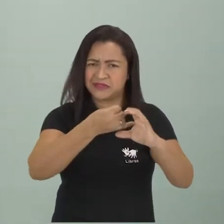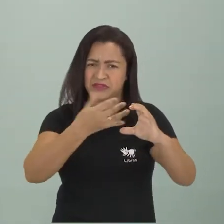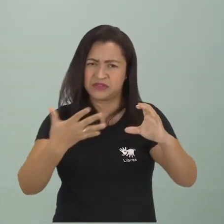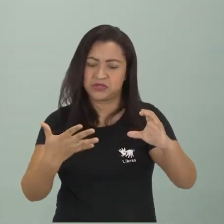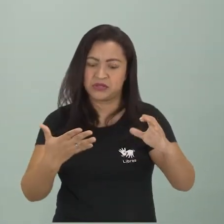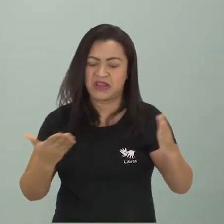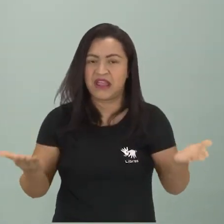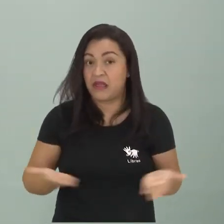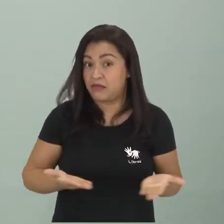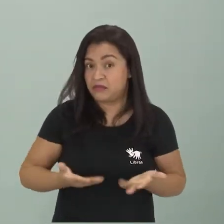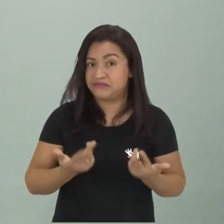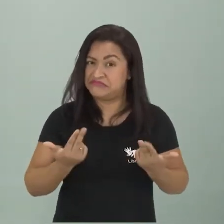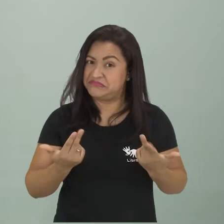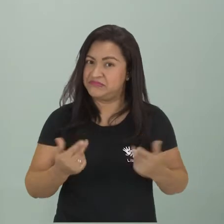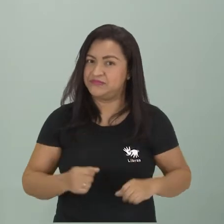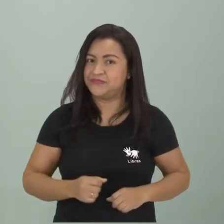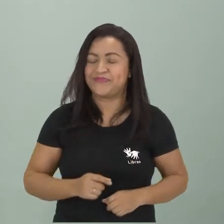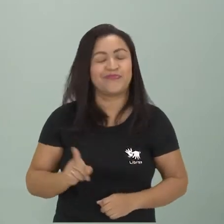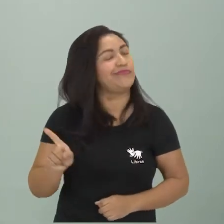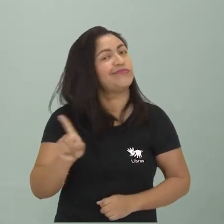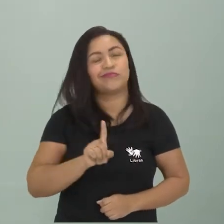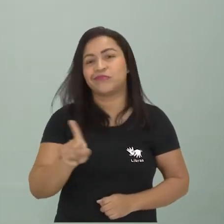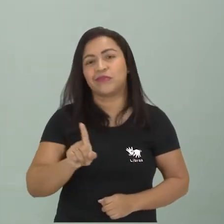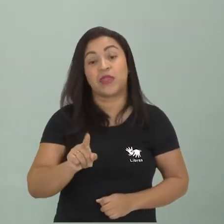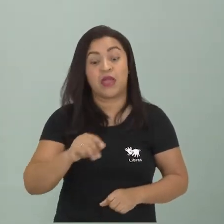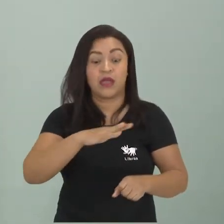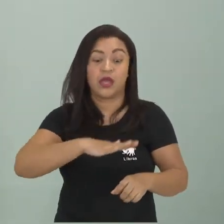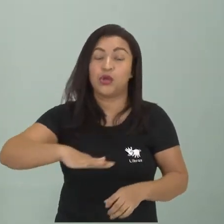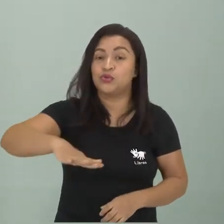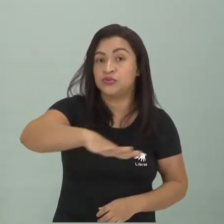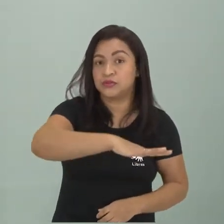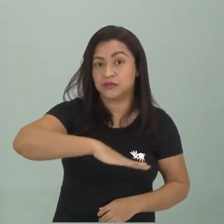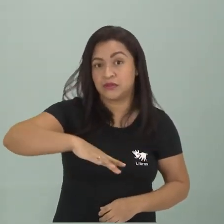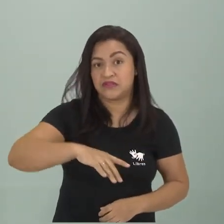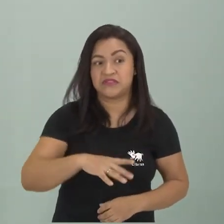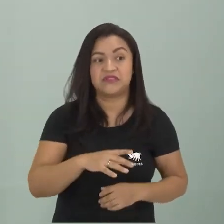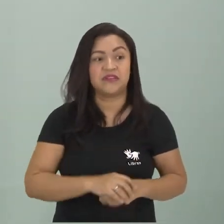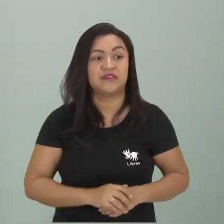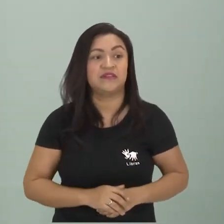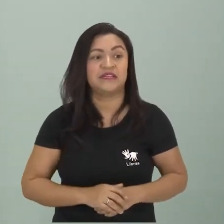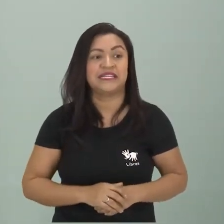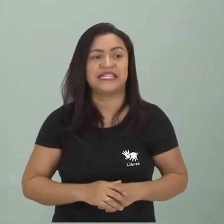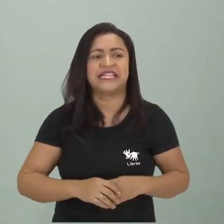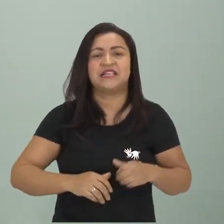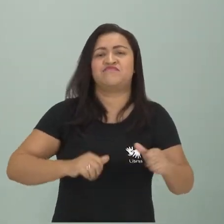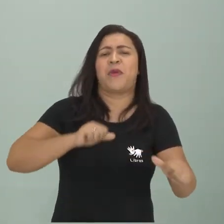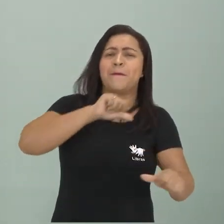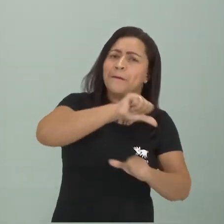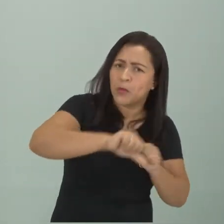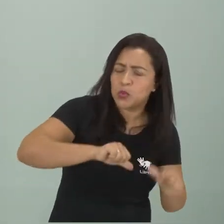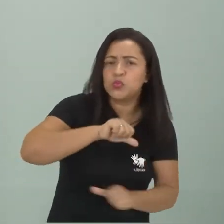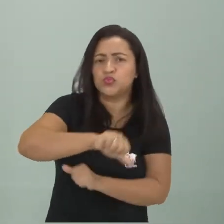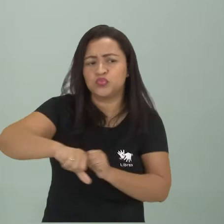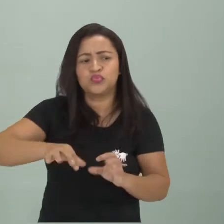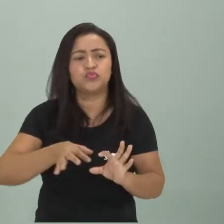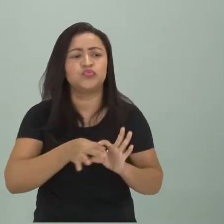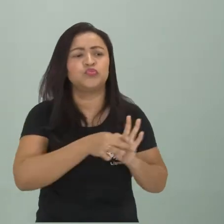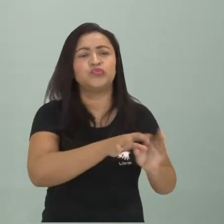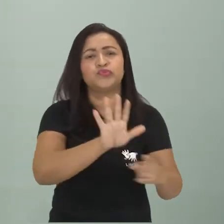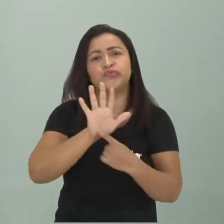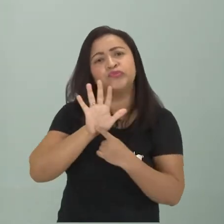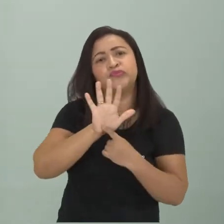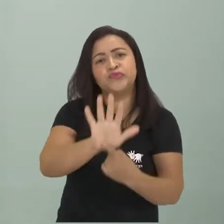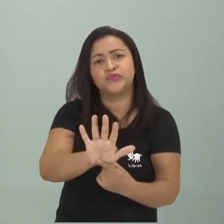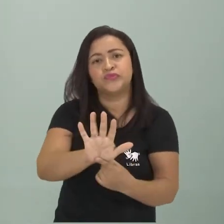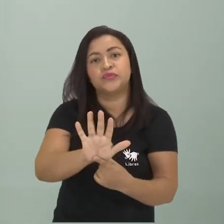atuais? Também não. A sociedade, ela é dinâmica e vai apresentando alterações